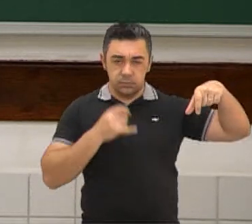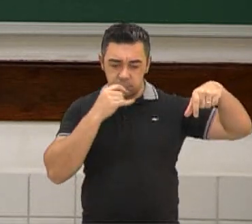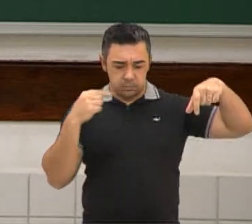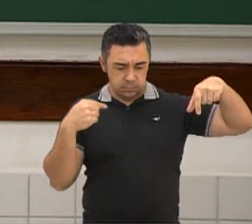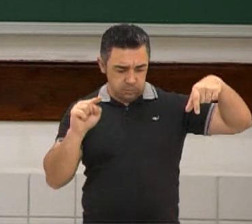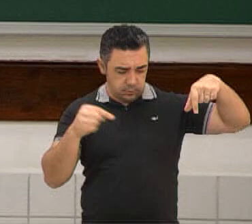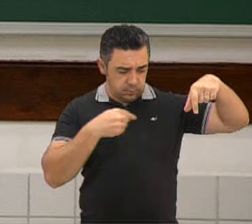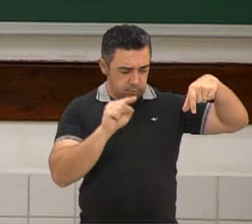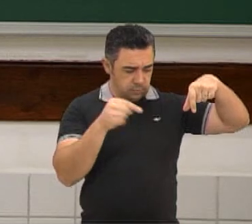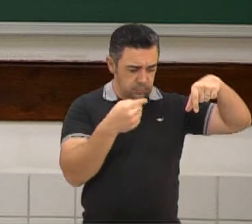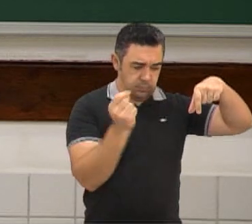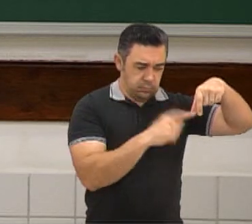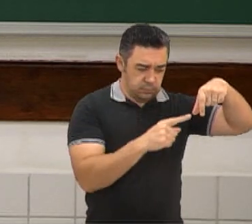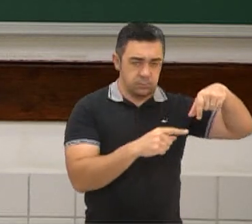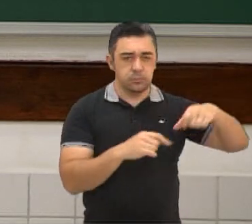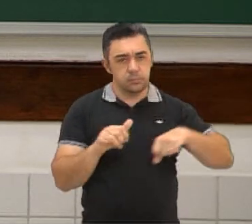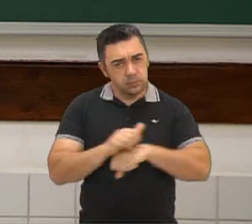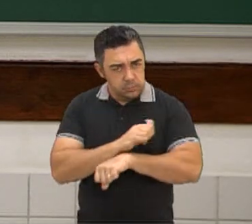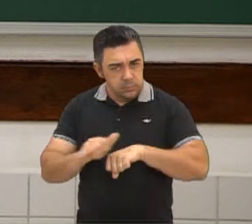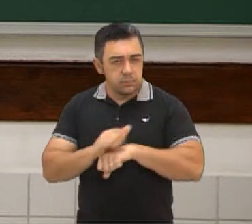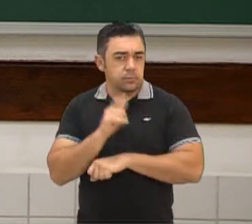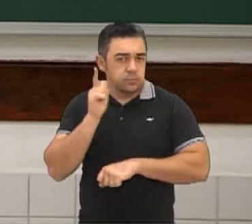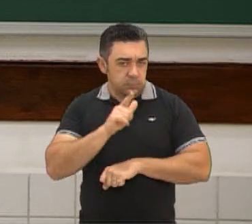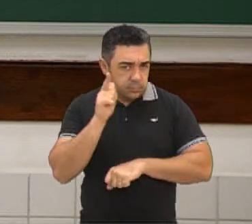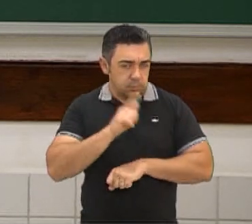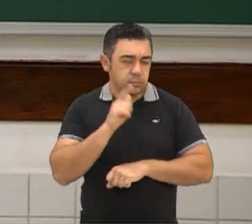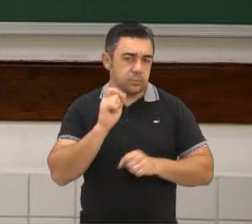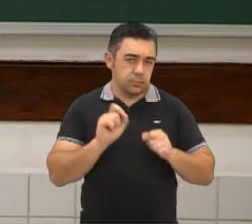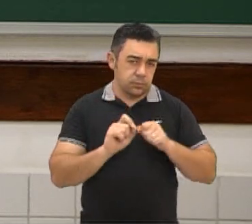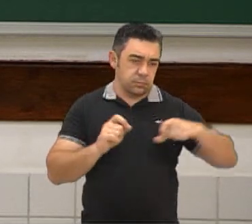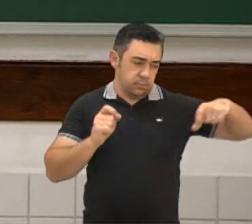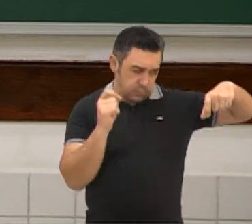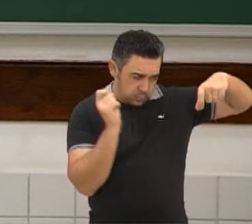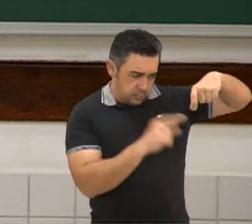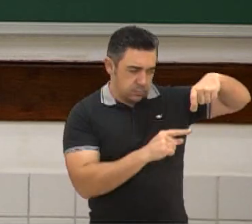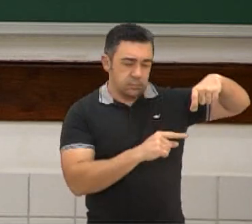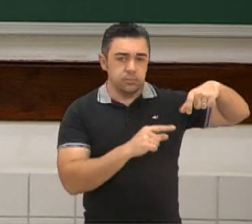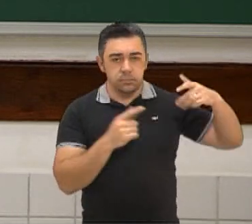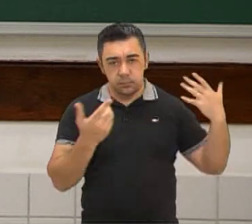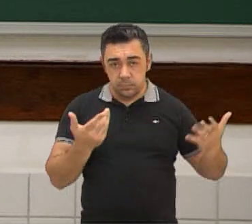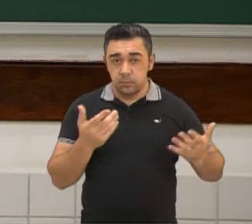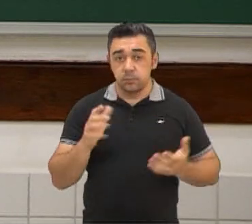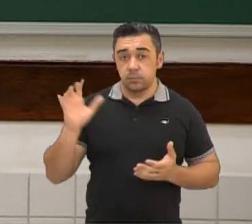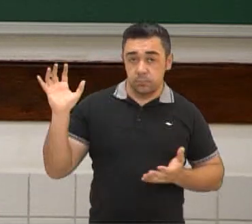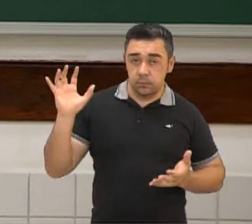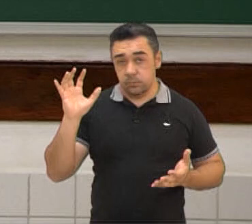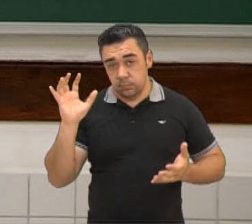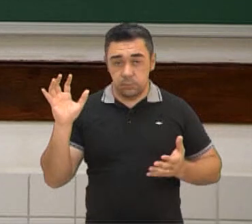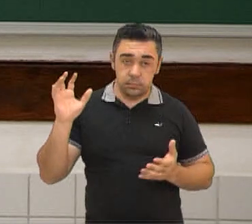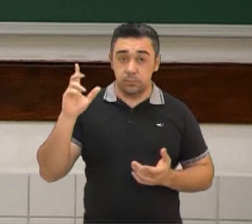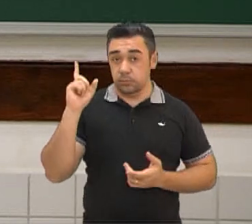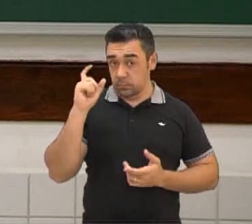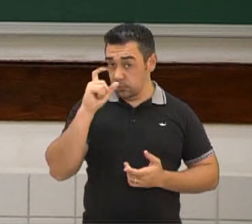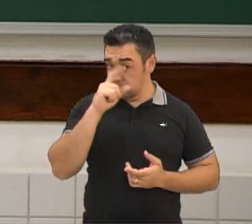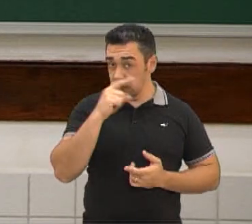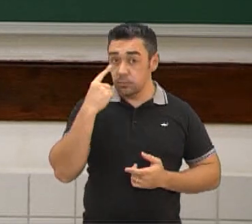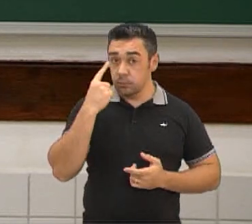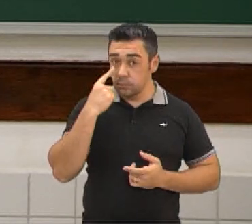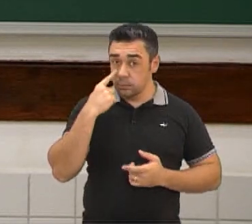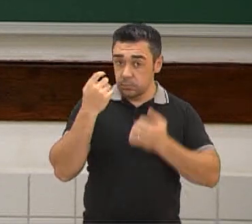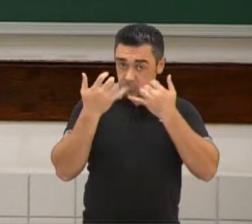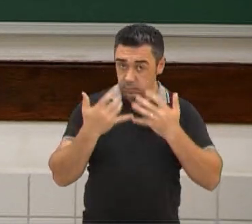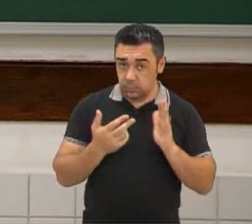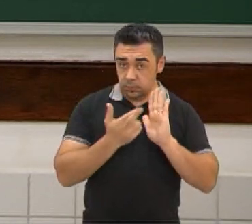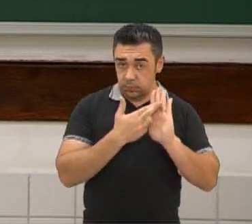estratégia para que sejam feitos vários passes, né? A condução da bola é um pouco complicada, né? A gente vai ver já daqui